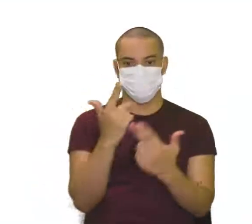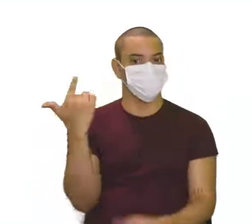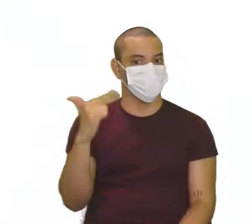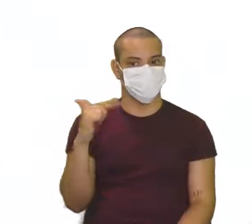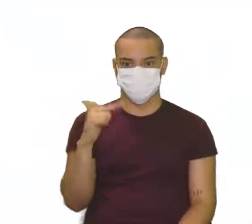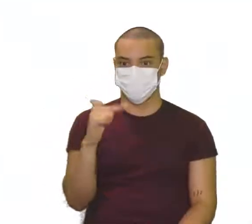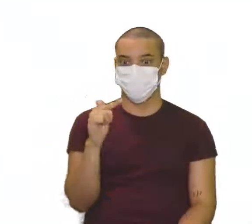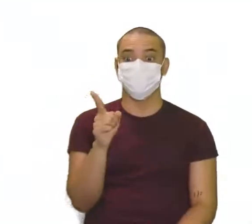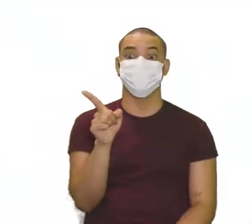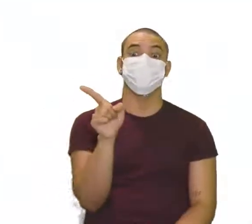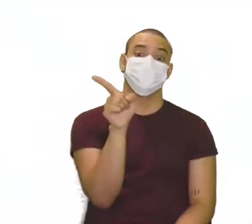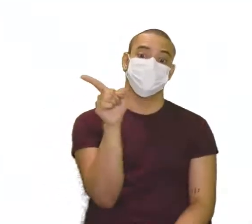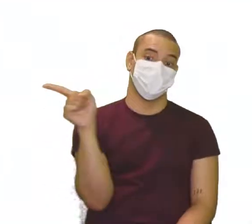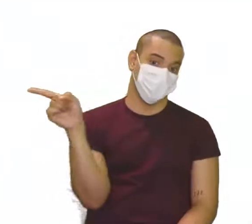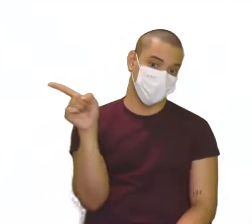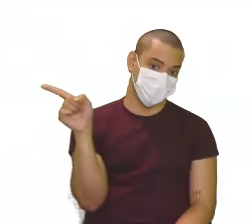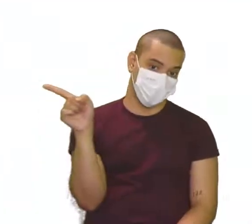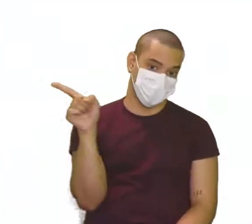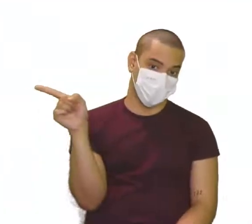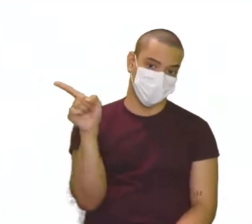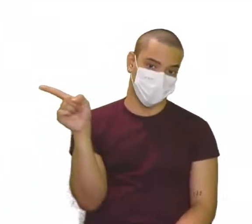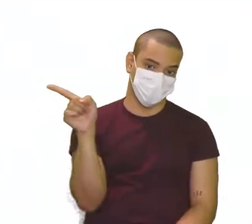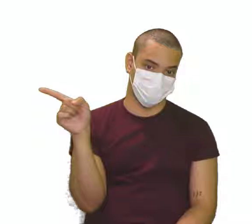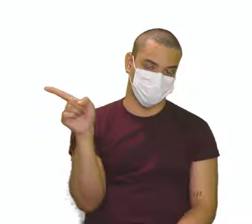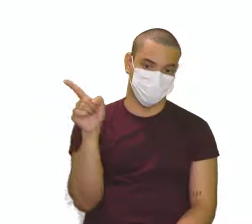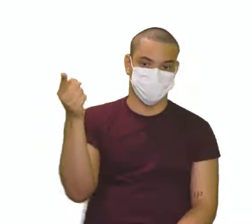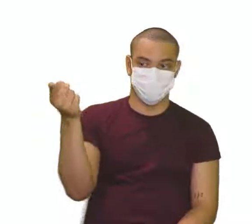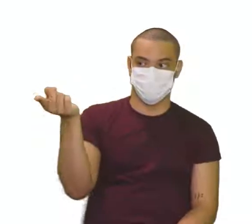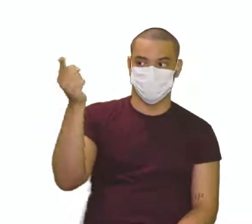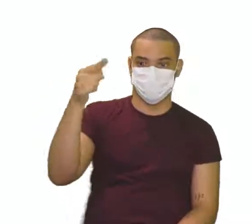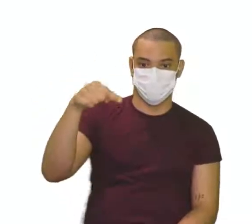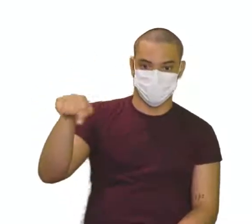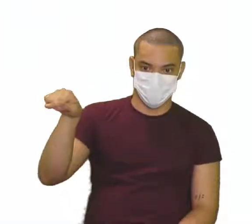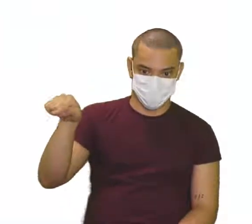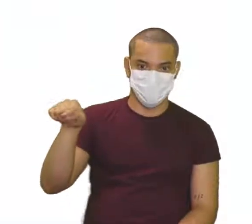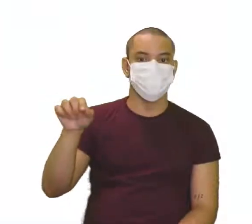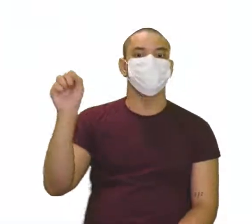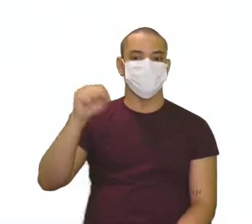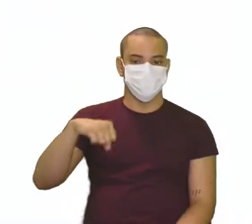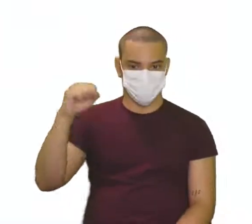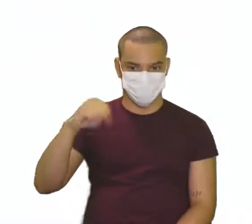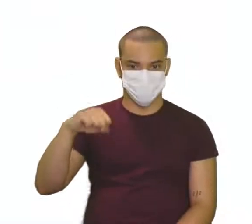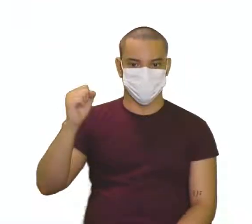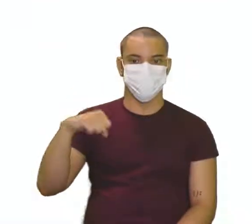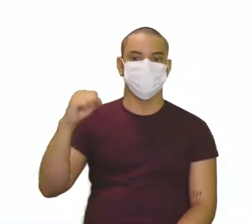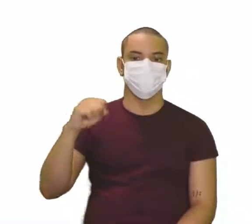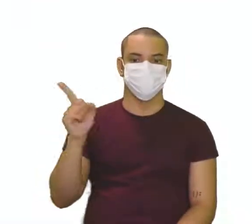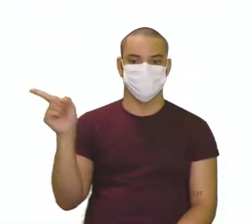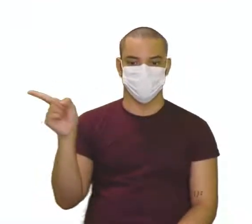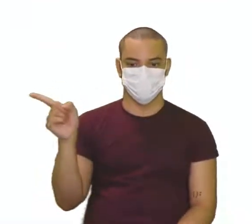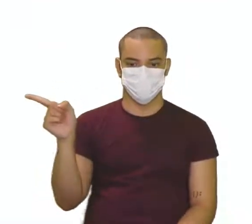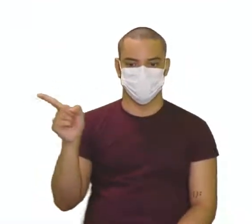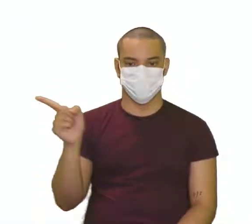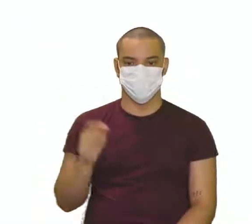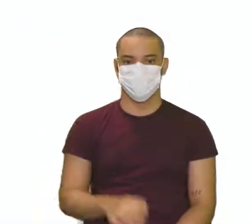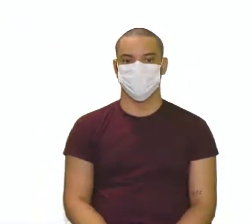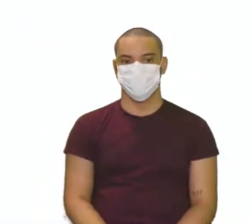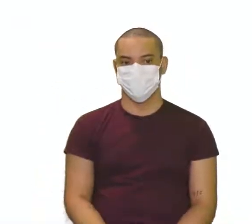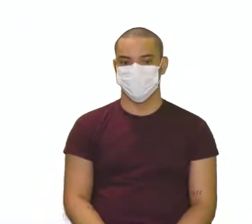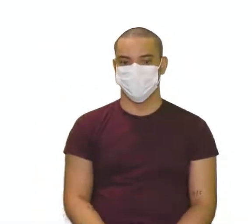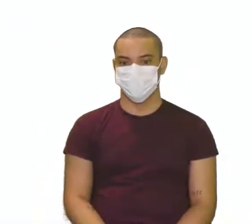pessoal? Agora, se eu pego um ímã aqui no formato de U, esse em si produz linhas paralelas,